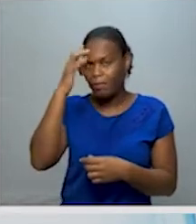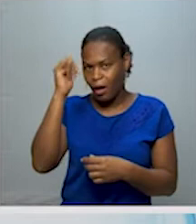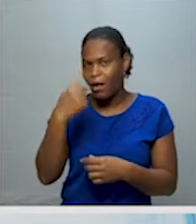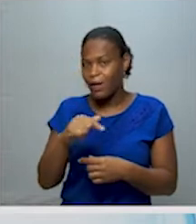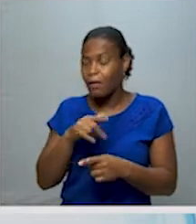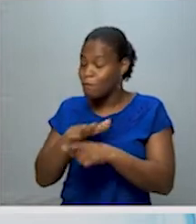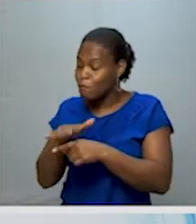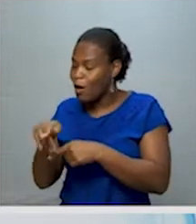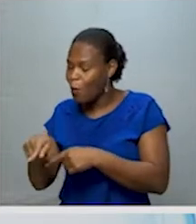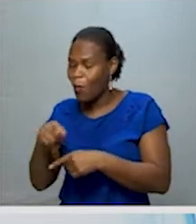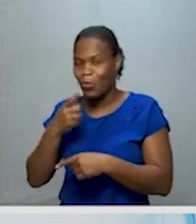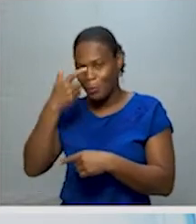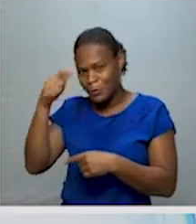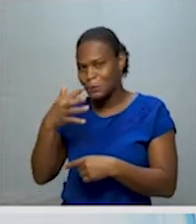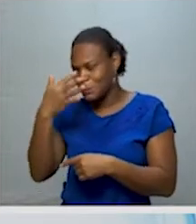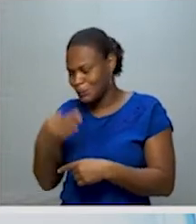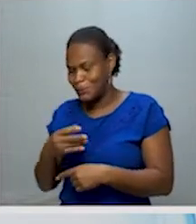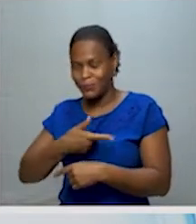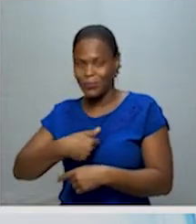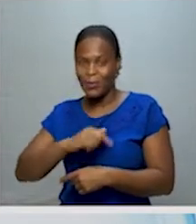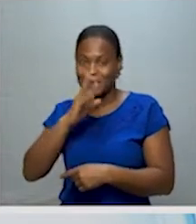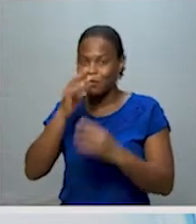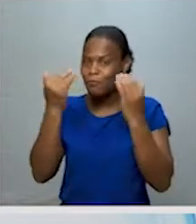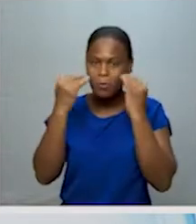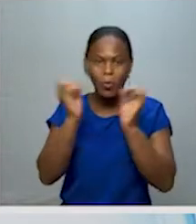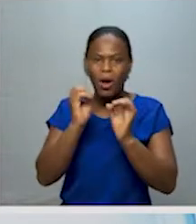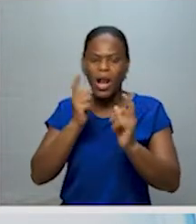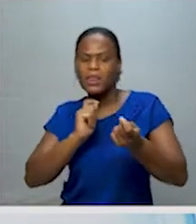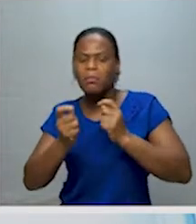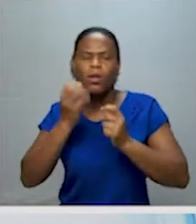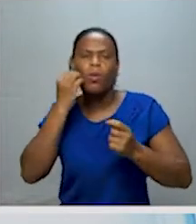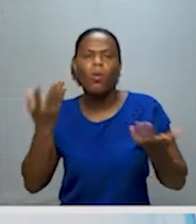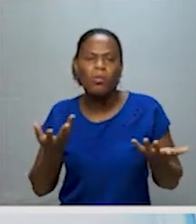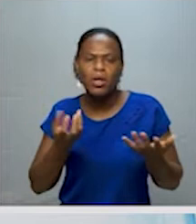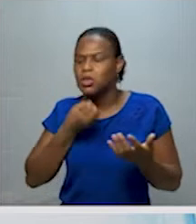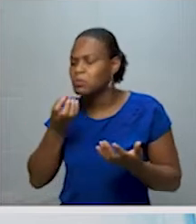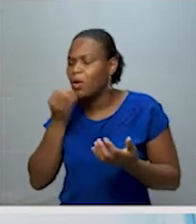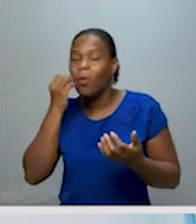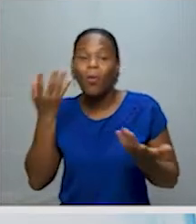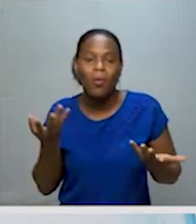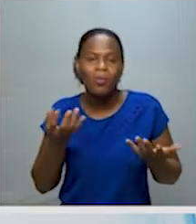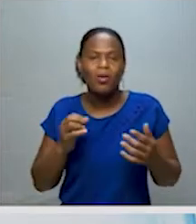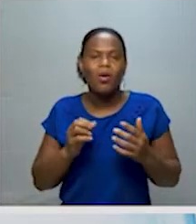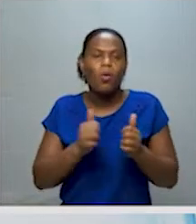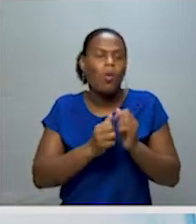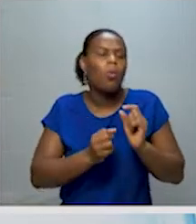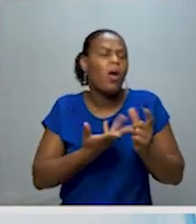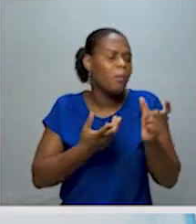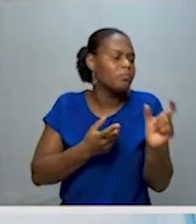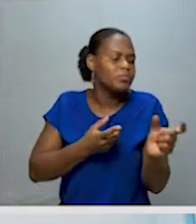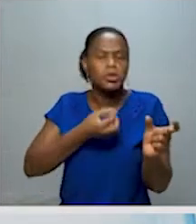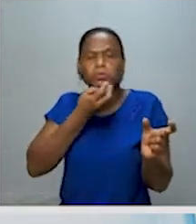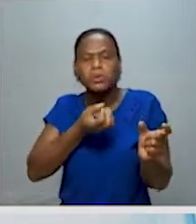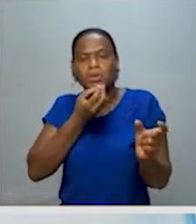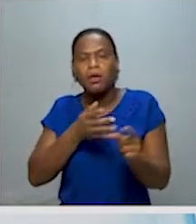para convencer o outro. Se nós não termos informações, como é que vamos a debate? Como é que vamos argumentar? Que argumentos